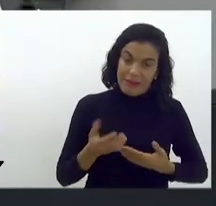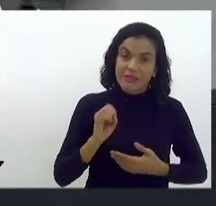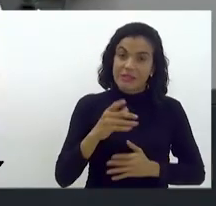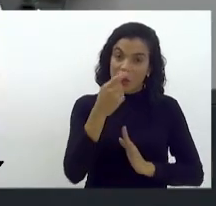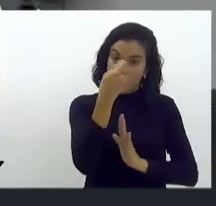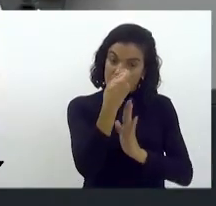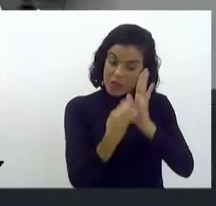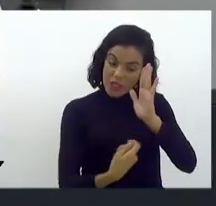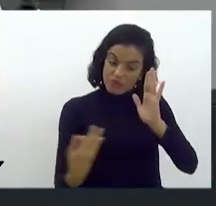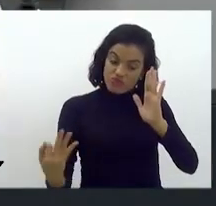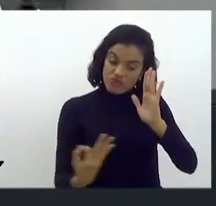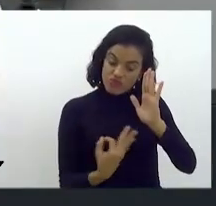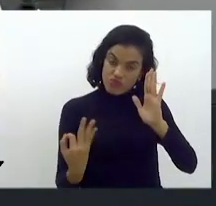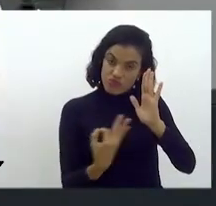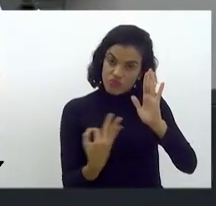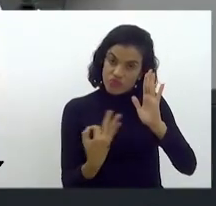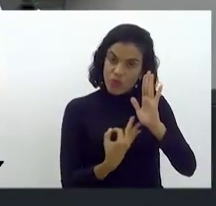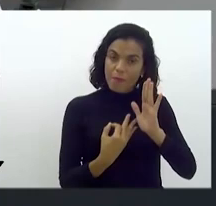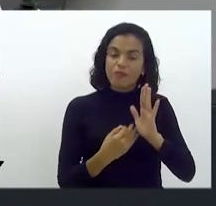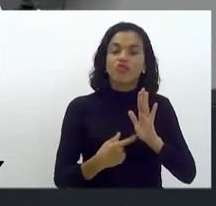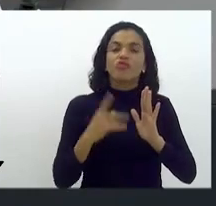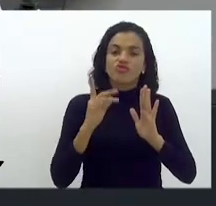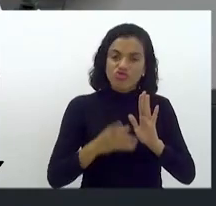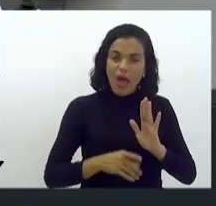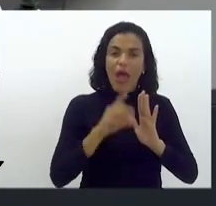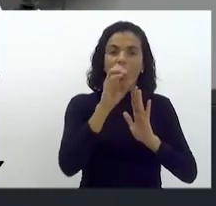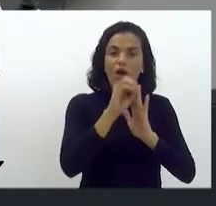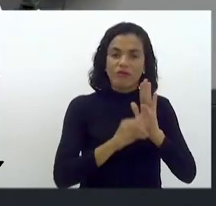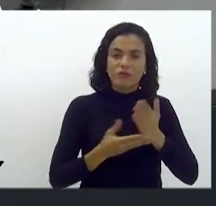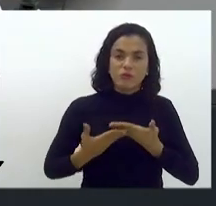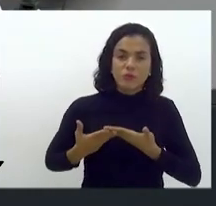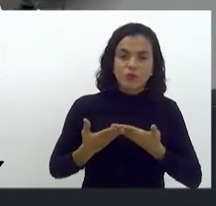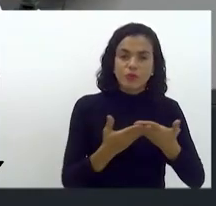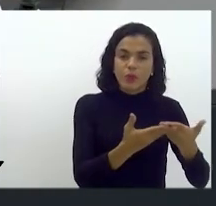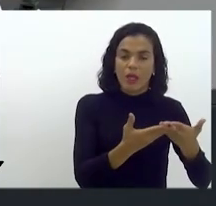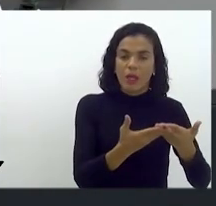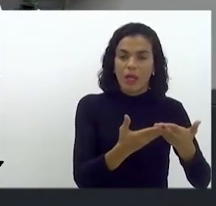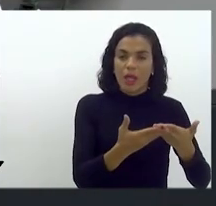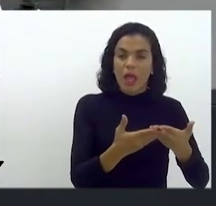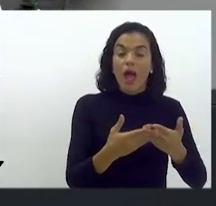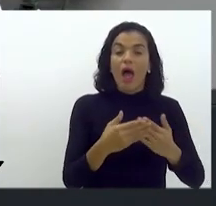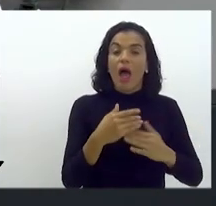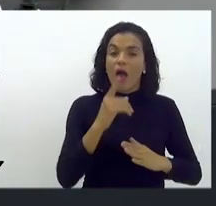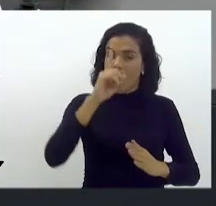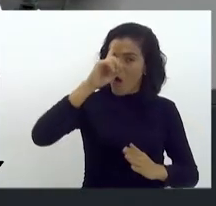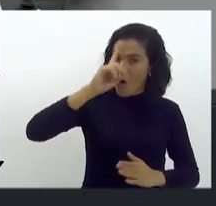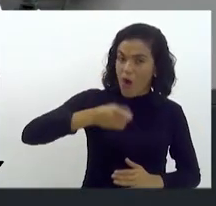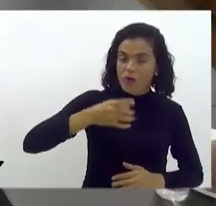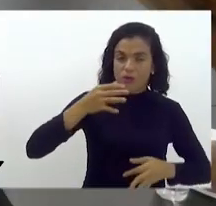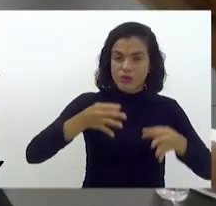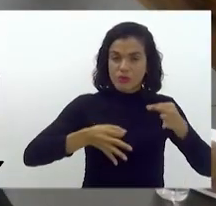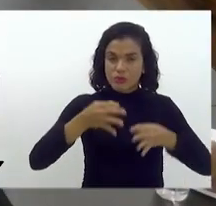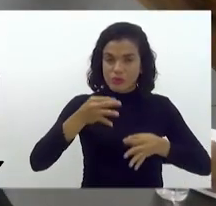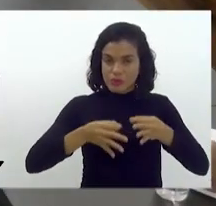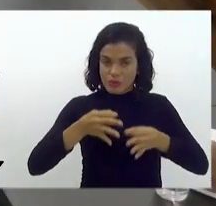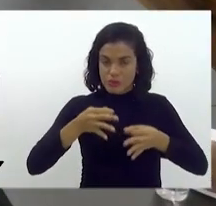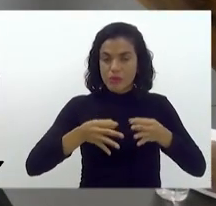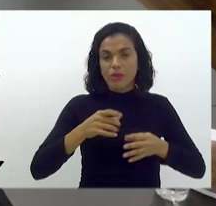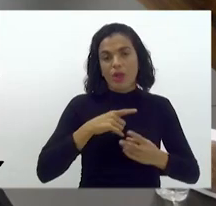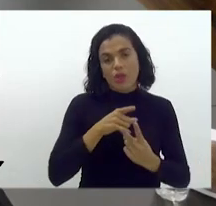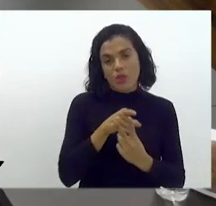o texto da forma correta tipo a ordem judicial já for se o texto da Lei já deixar claro que a ordem judicial é tem dois dois